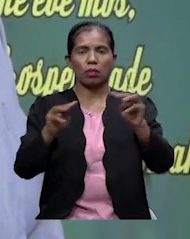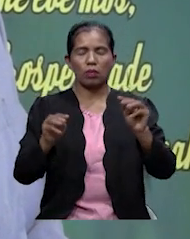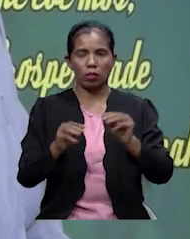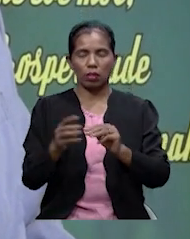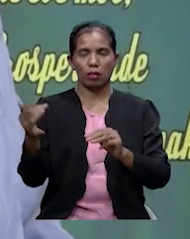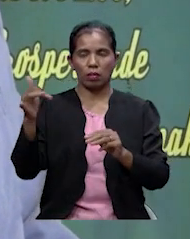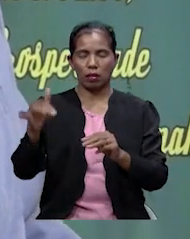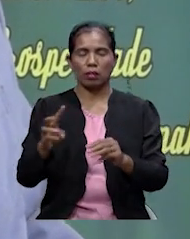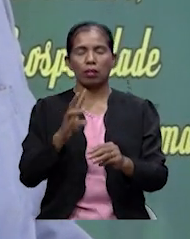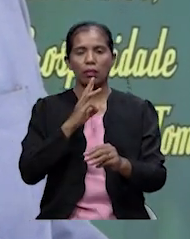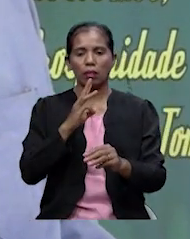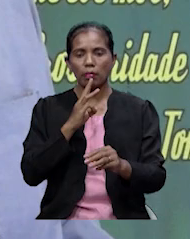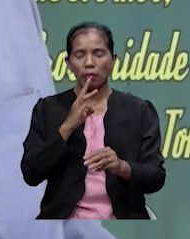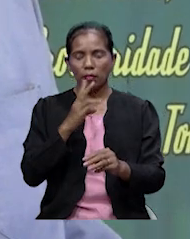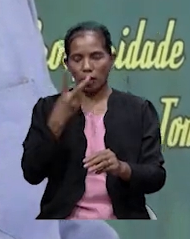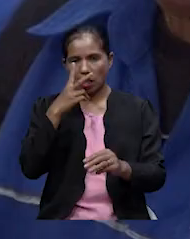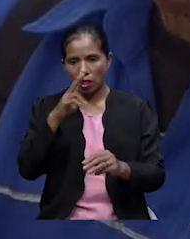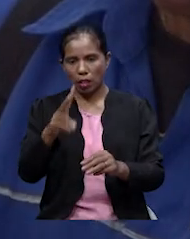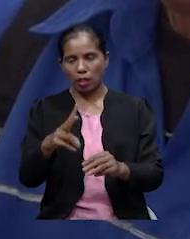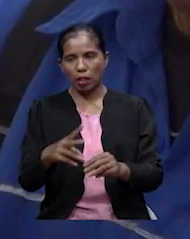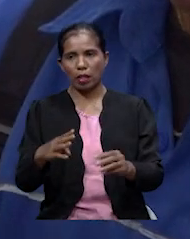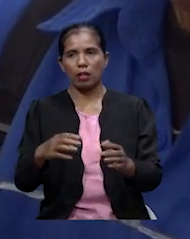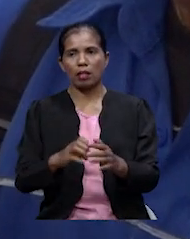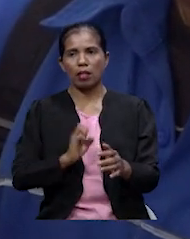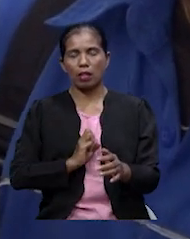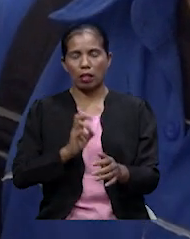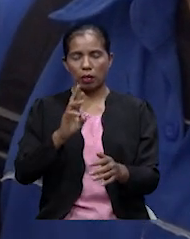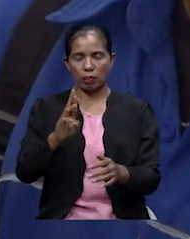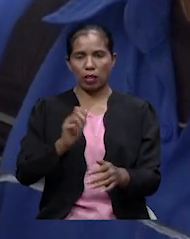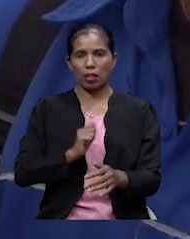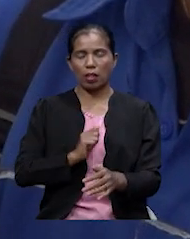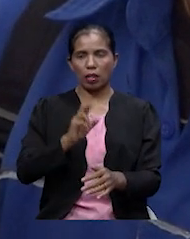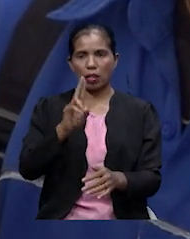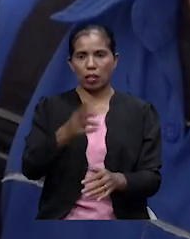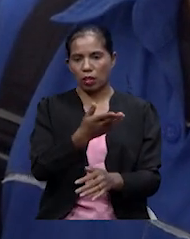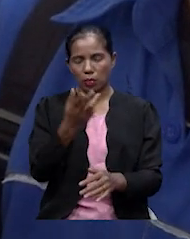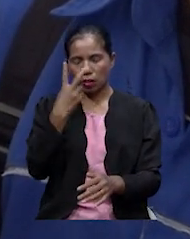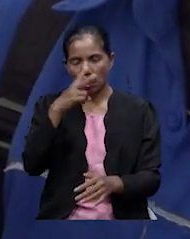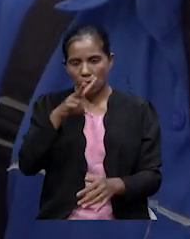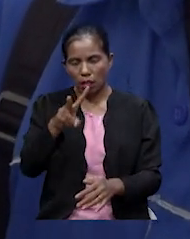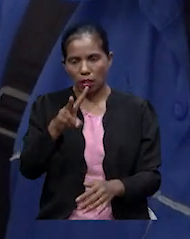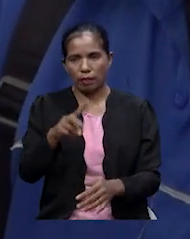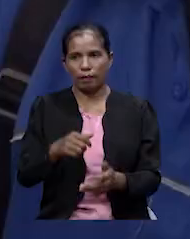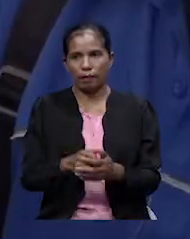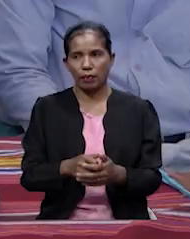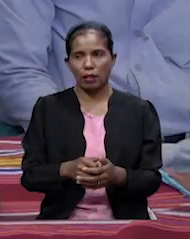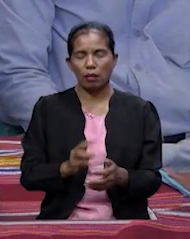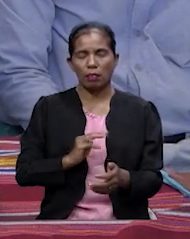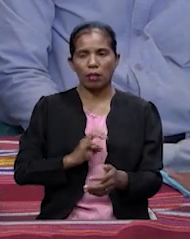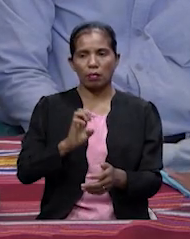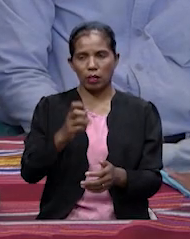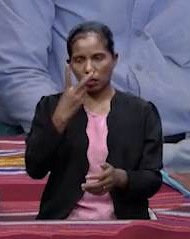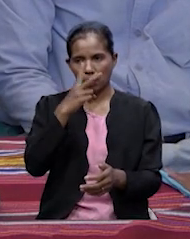nebe be mata ni ulun sira, mota ulun sira. Ermeira, Aileu, até pode ser Aileu, vai Movici, até pode ser Leu,